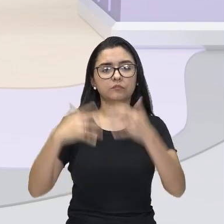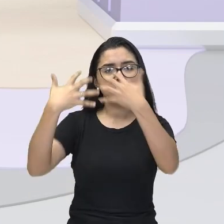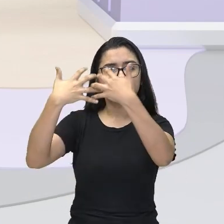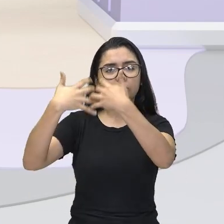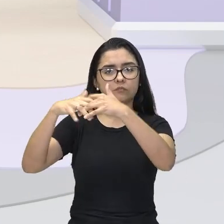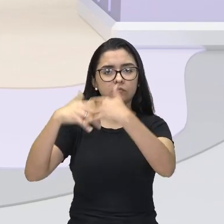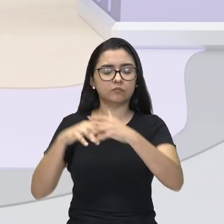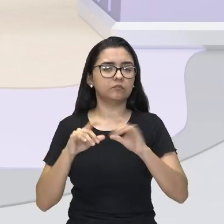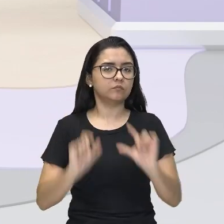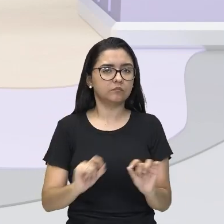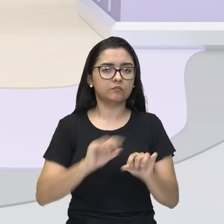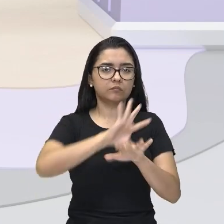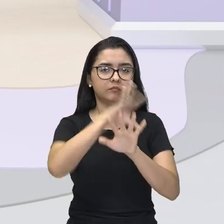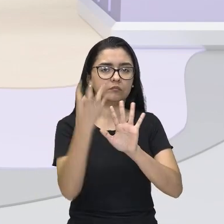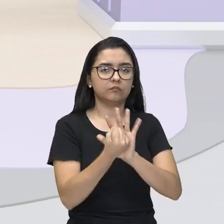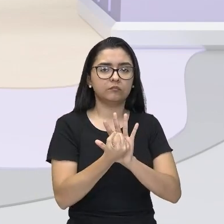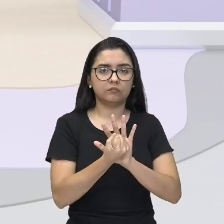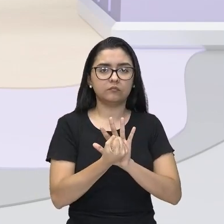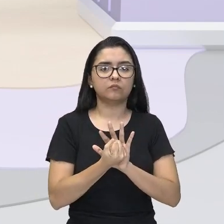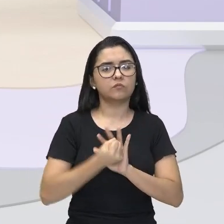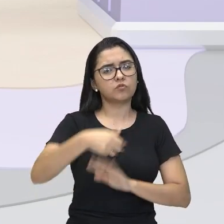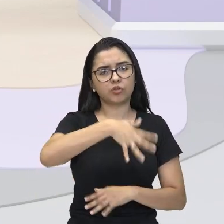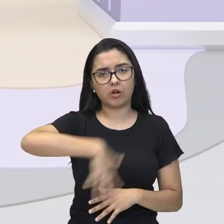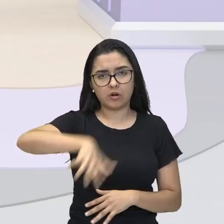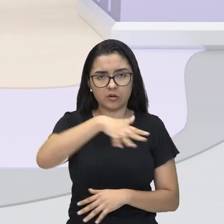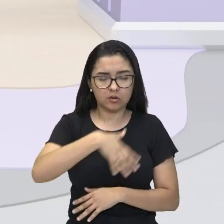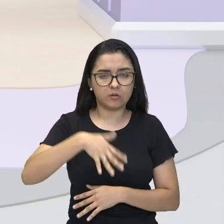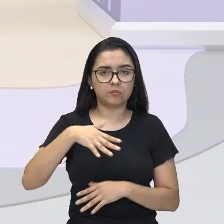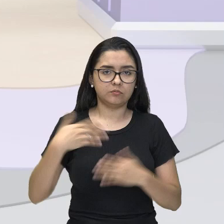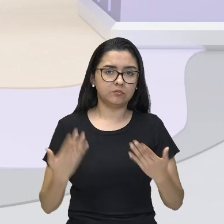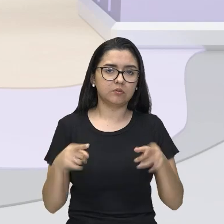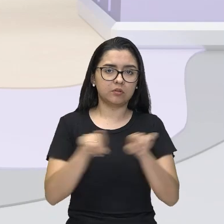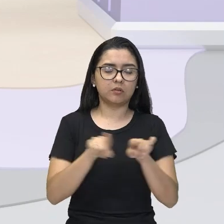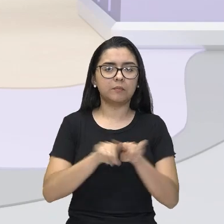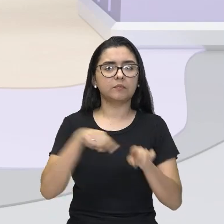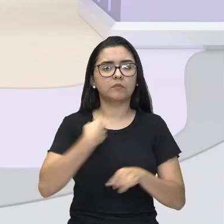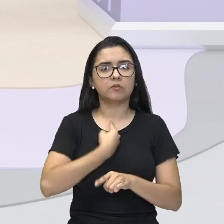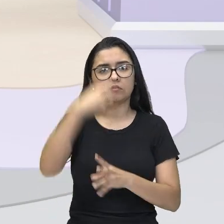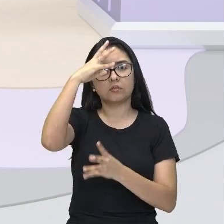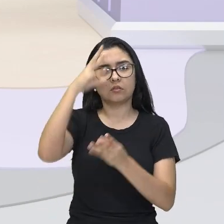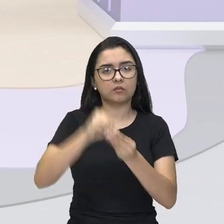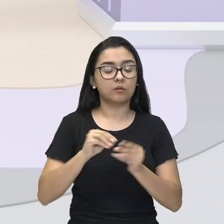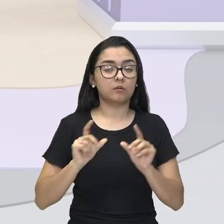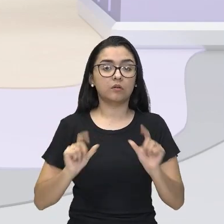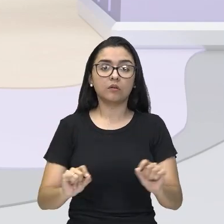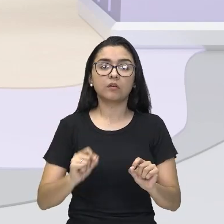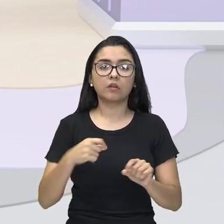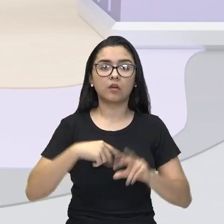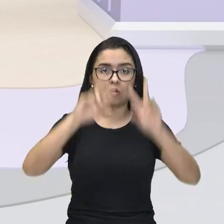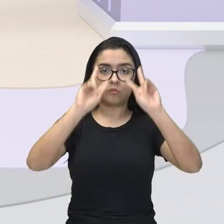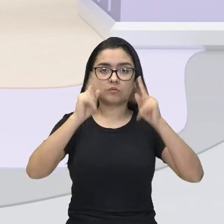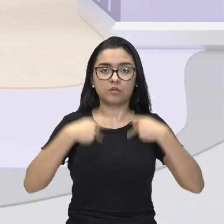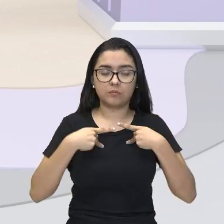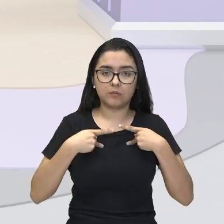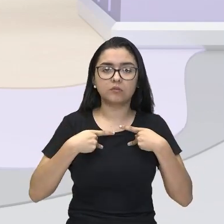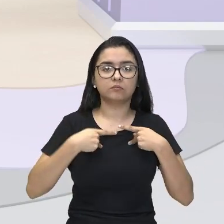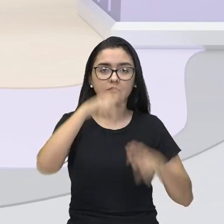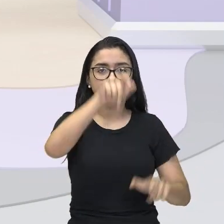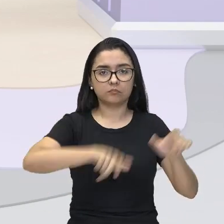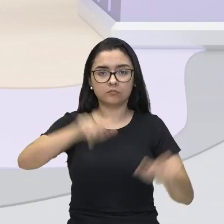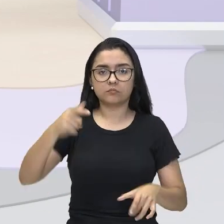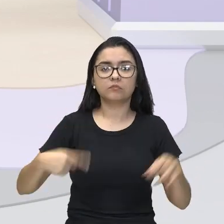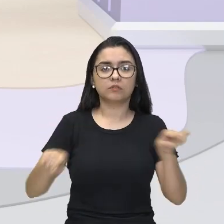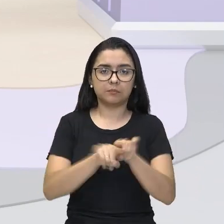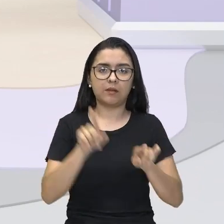refletindo sobre os símbolos de forma geral, e entender que o ser humano, ele é um